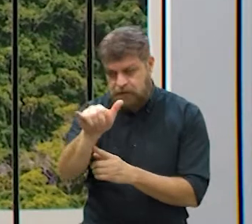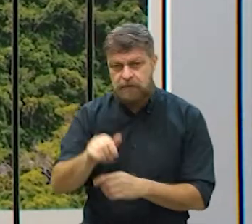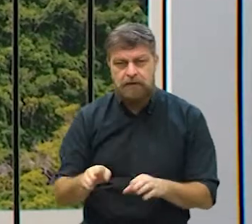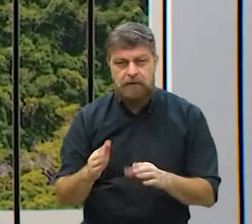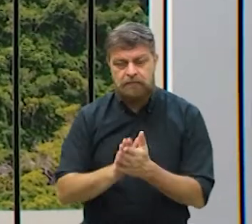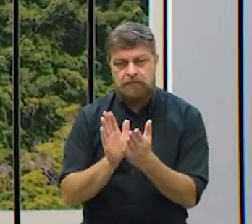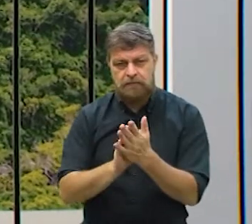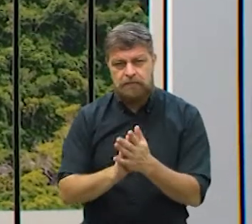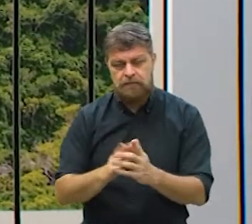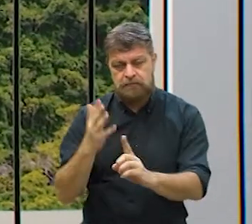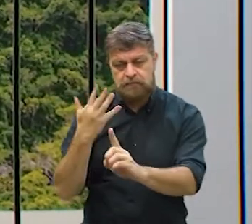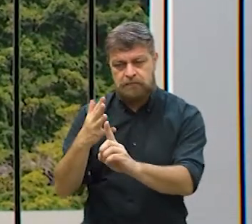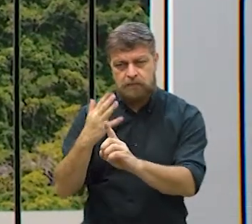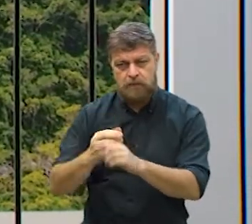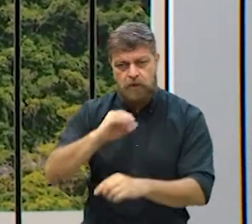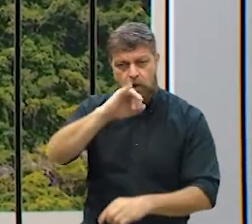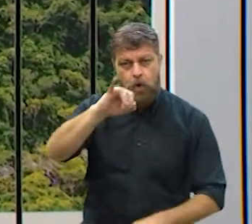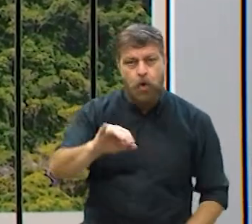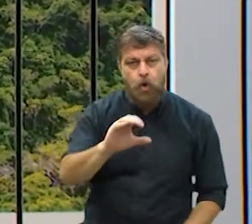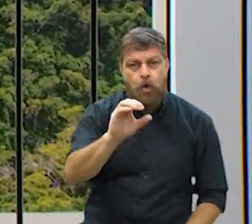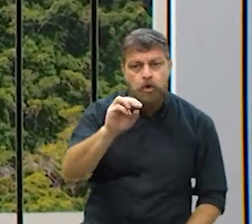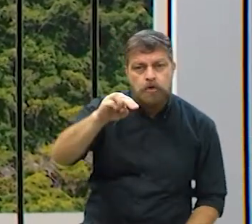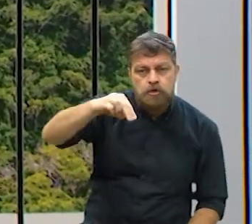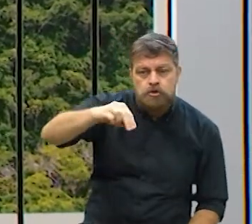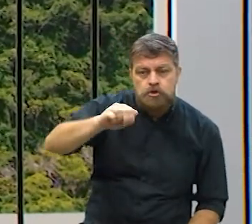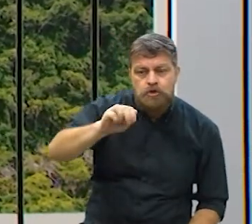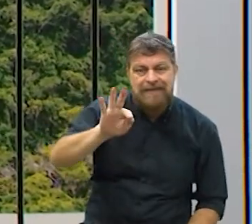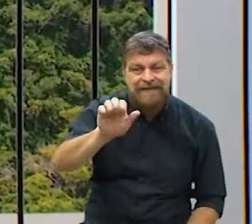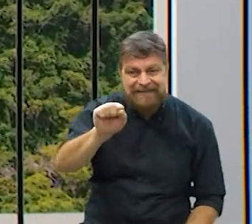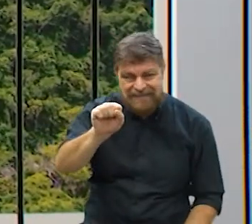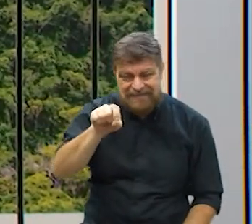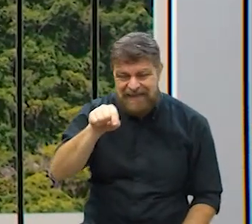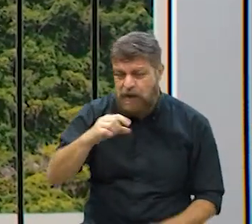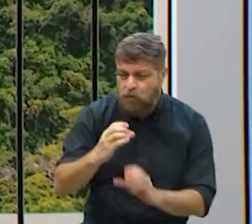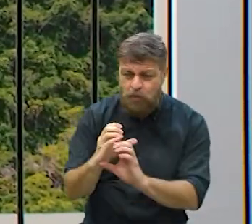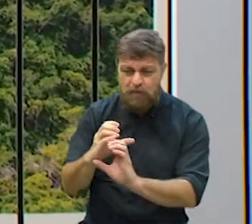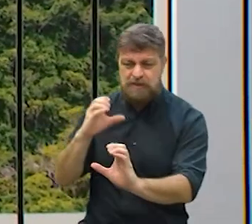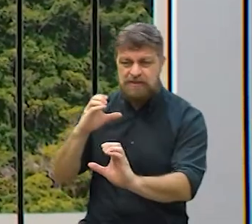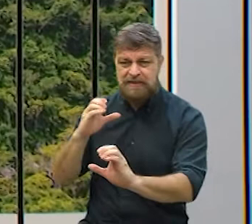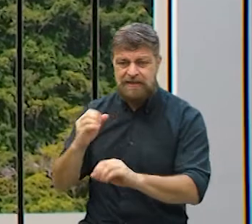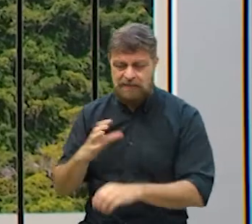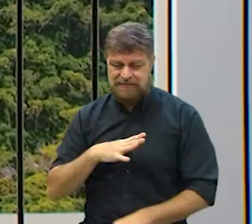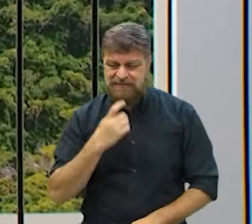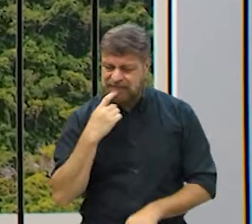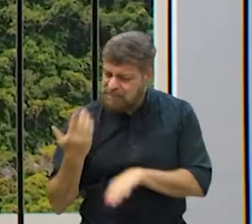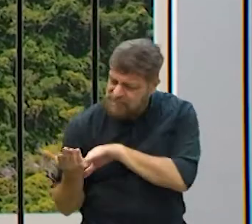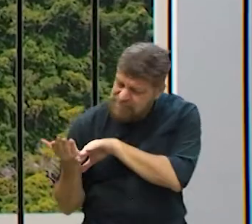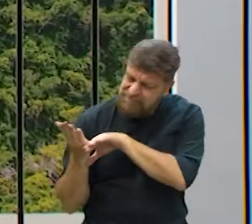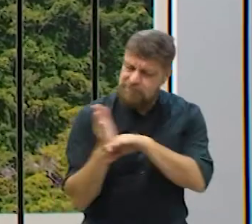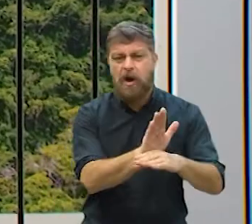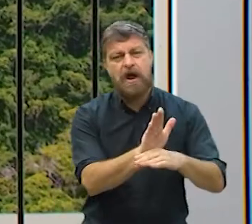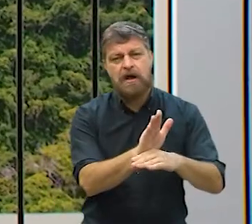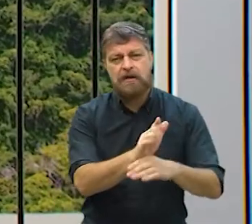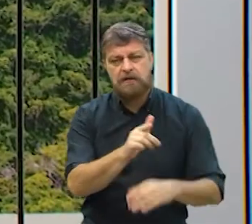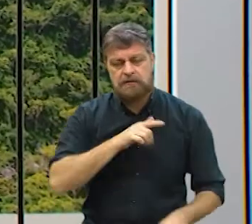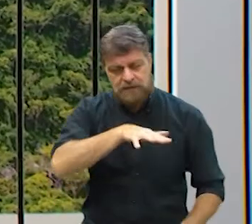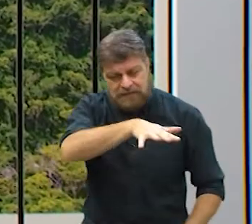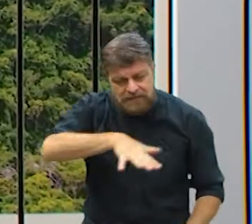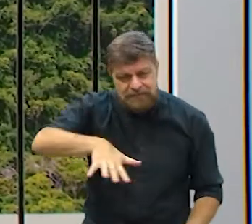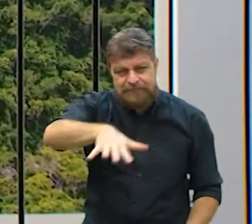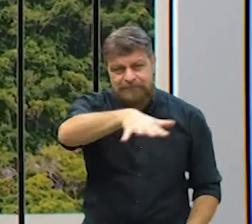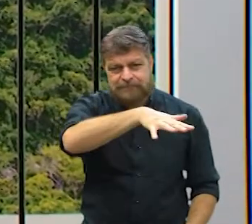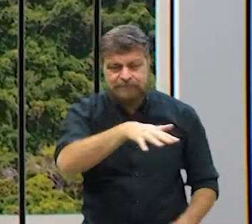aqui, o Jonathan, que está ao seu lado aí, um rapaz, um engenheiro que colabora com Campinas,